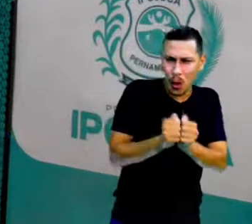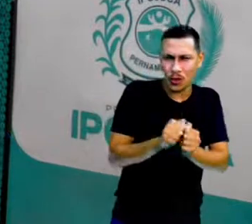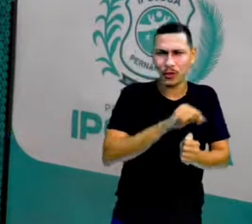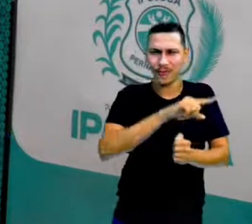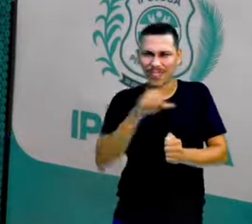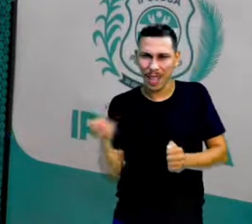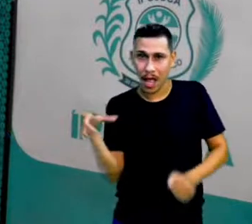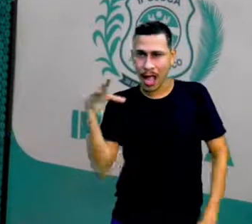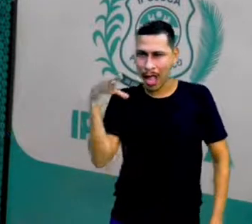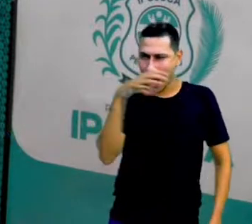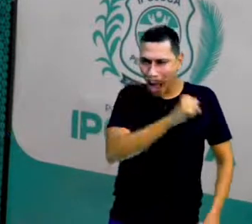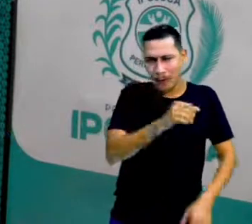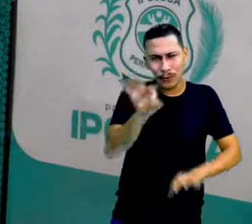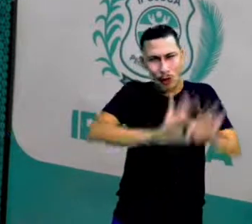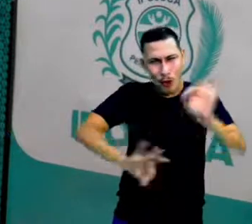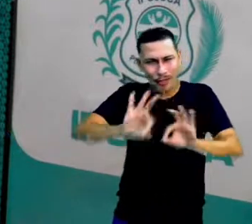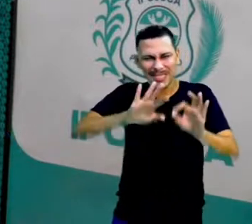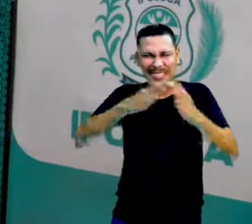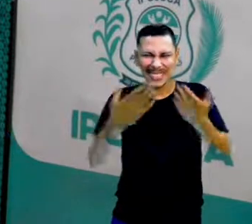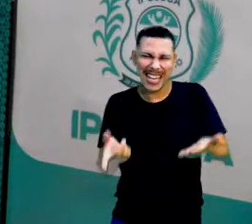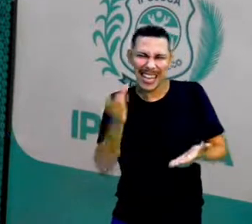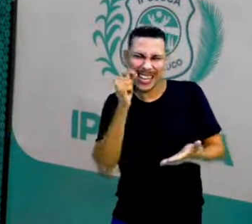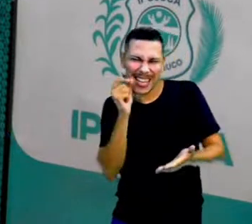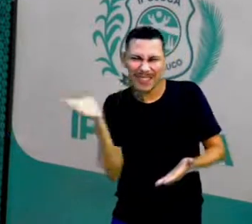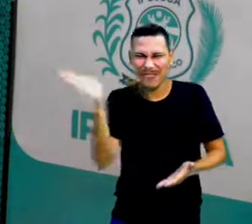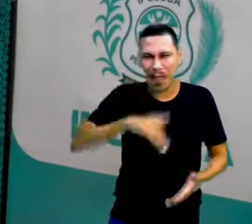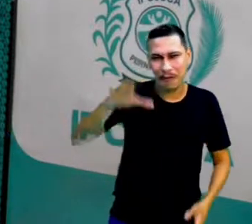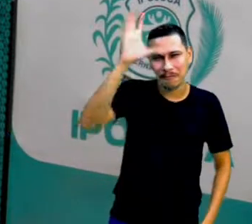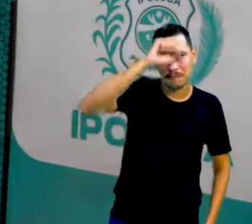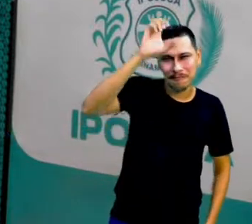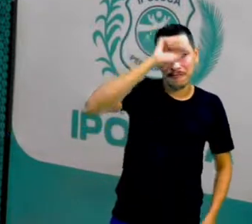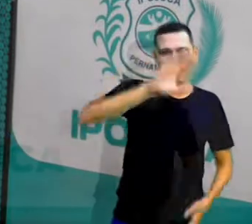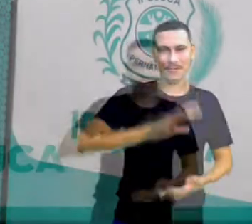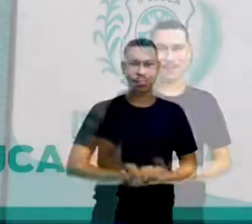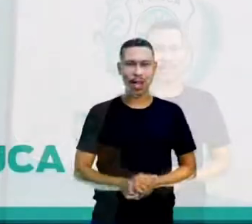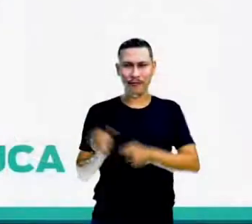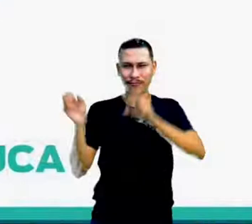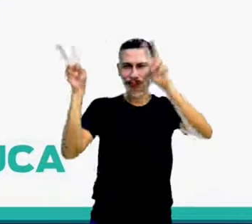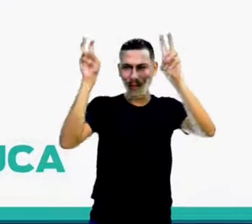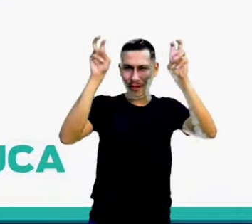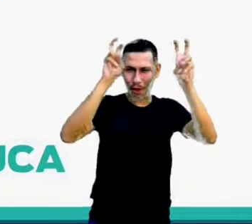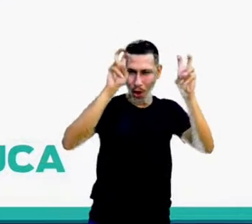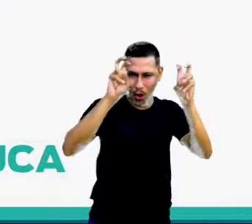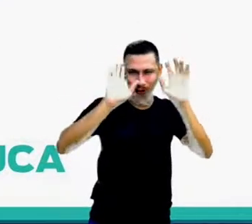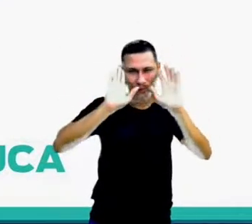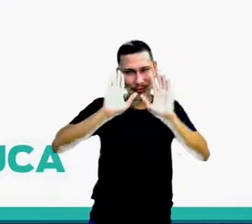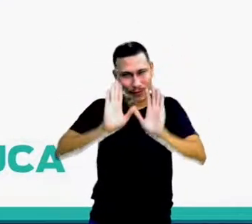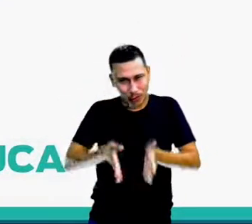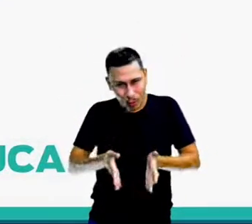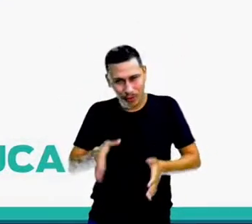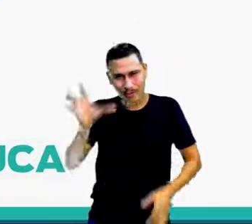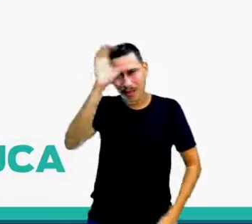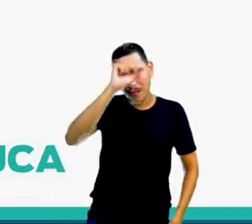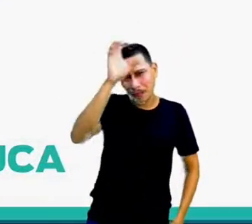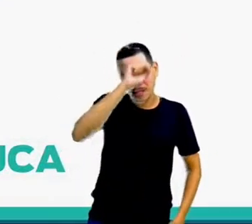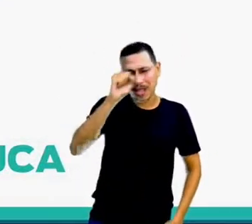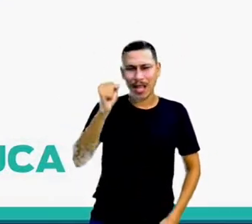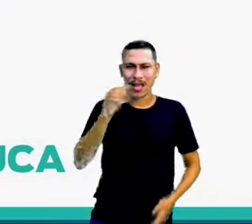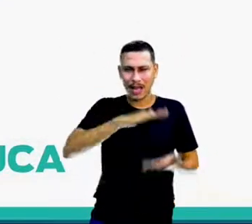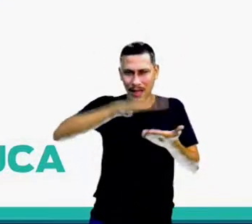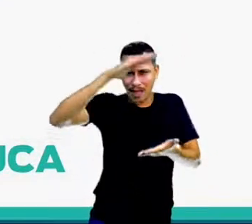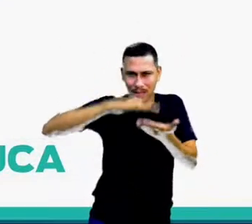perca tempo. Pegue o caderno, o lápis e vamos estudar. A aula de hoje é sobre